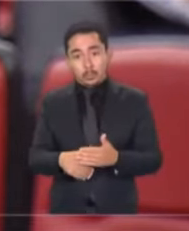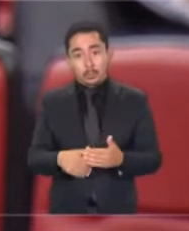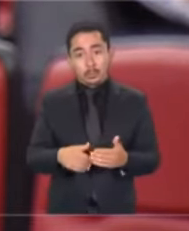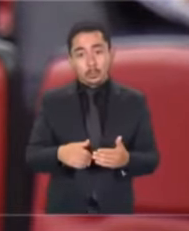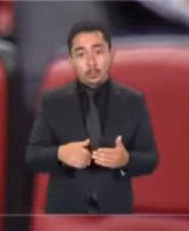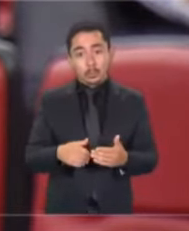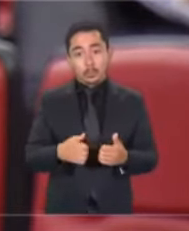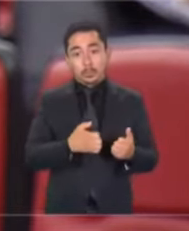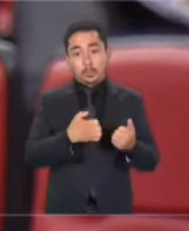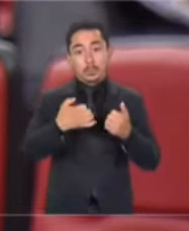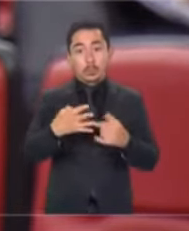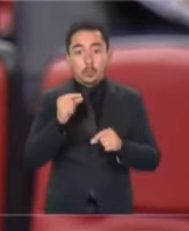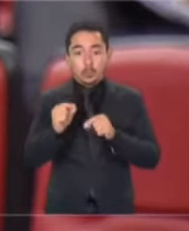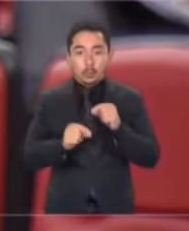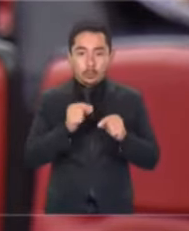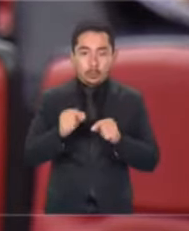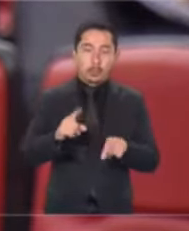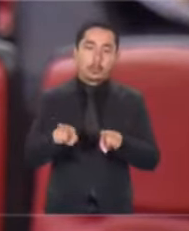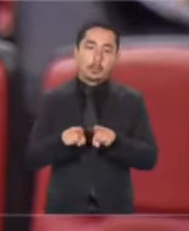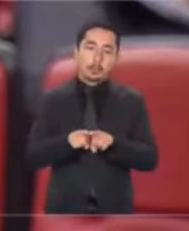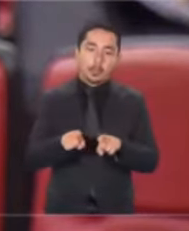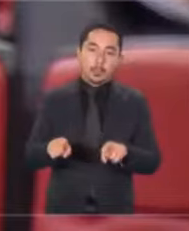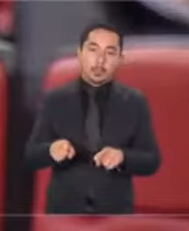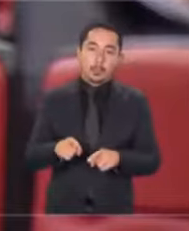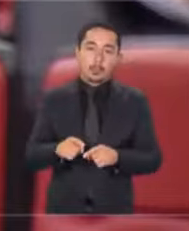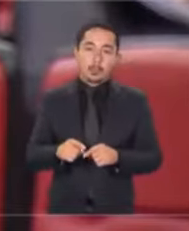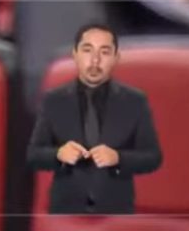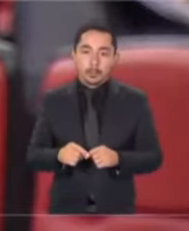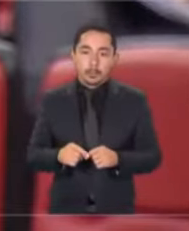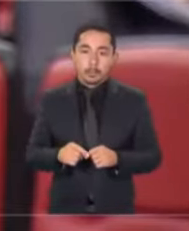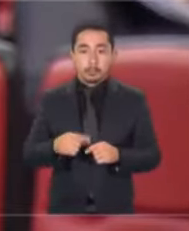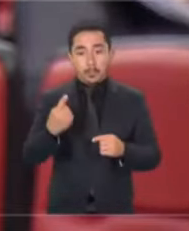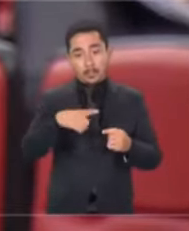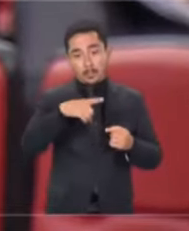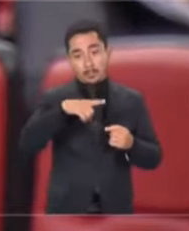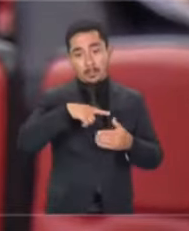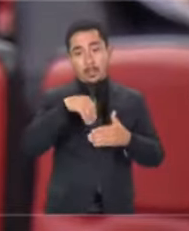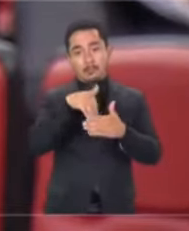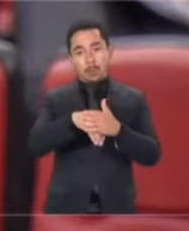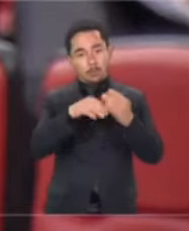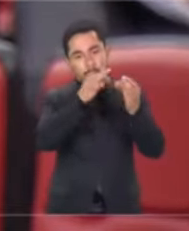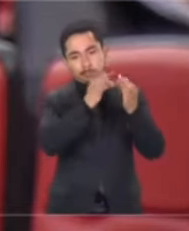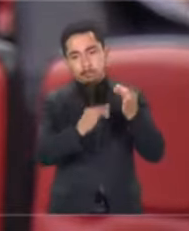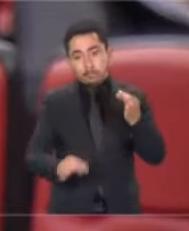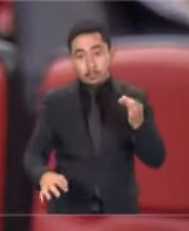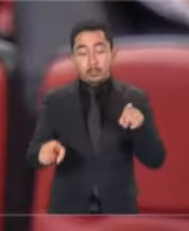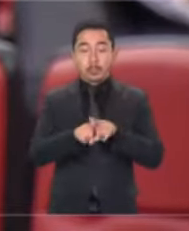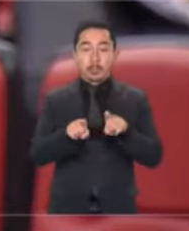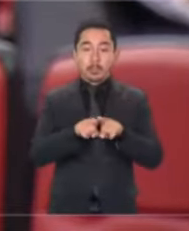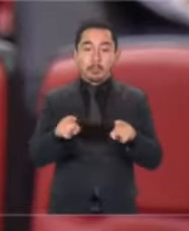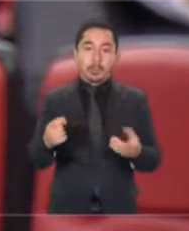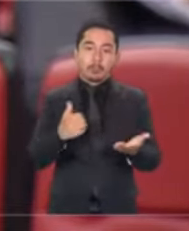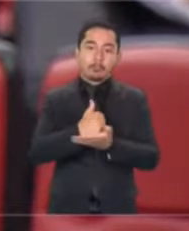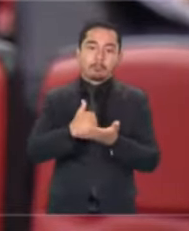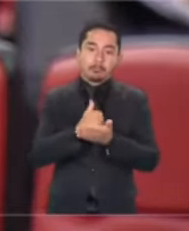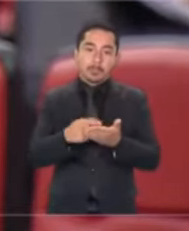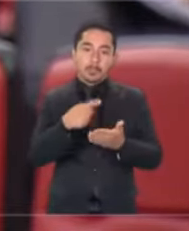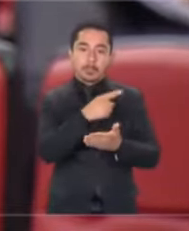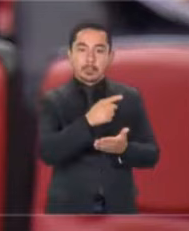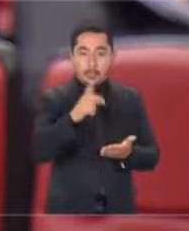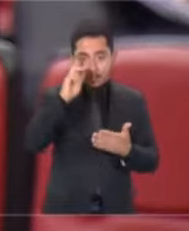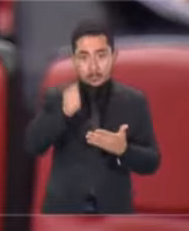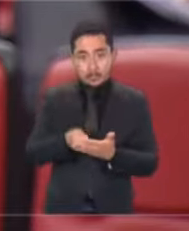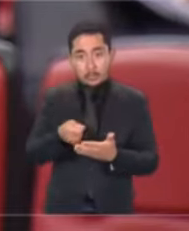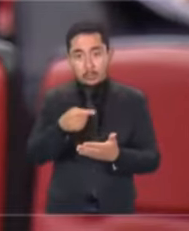Regional Eleitoral. O desembargador relator apresentou um voto extenso, adicionando fundamentos à sentença quá, no sentido de